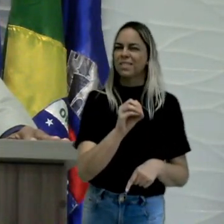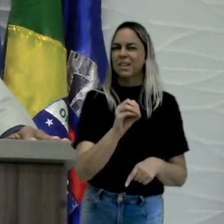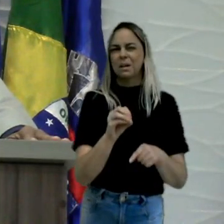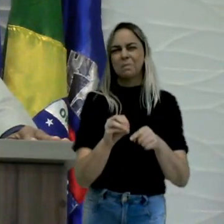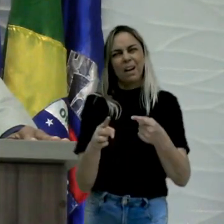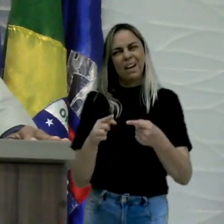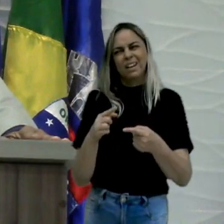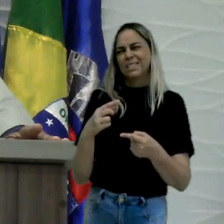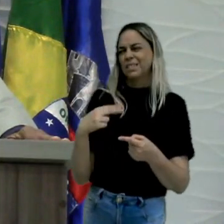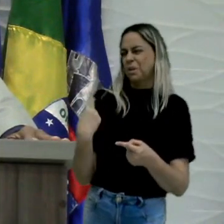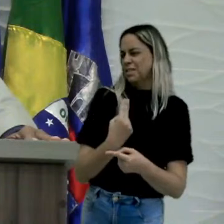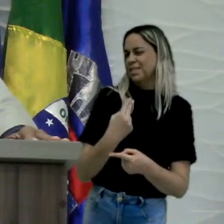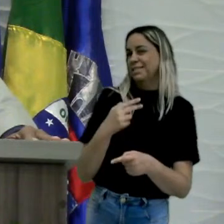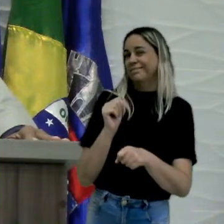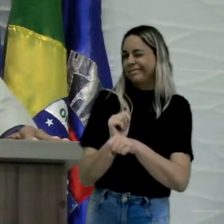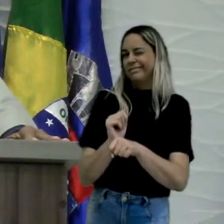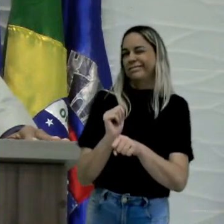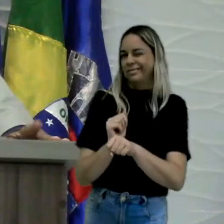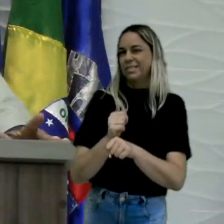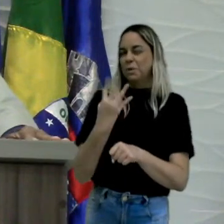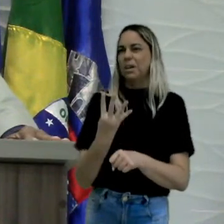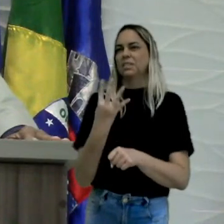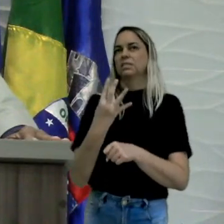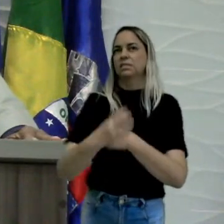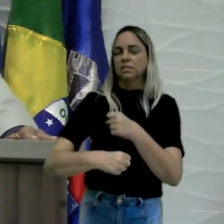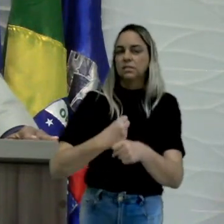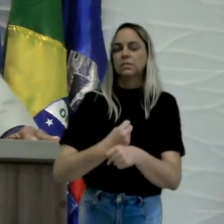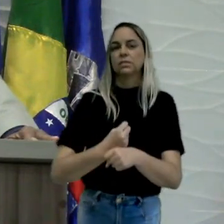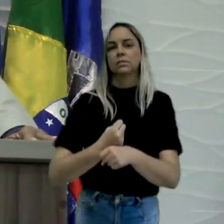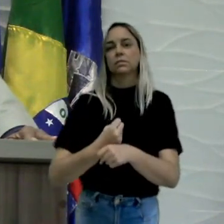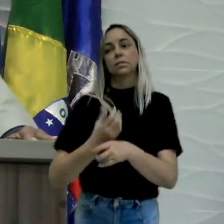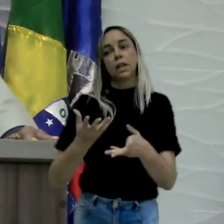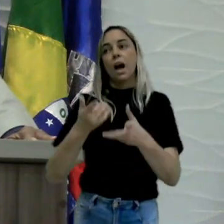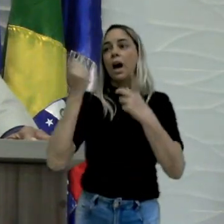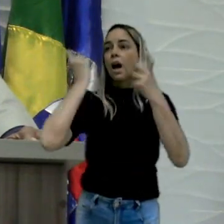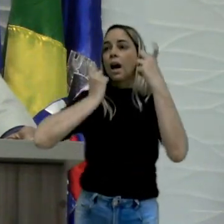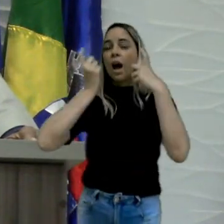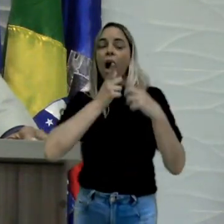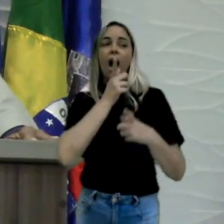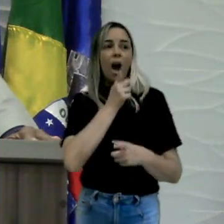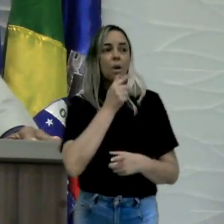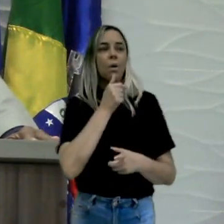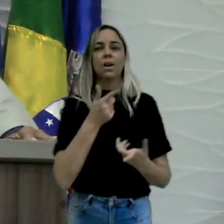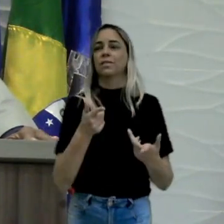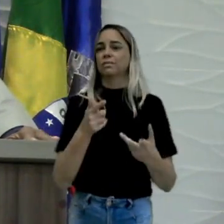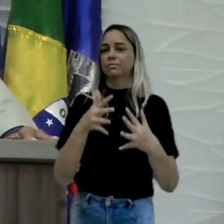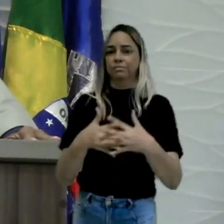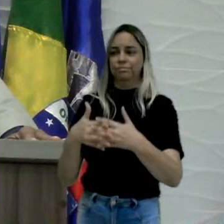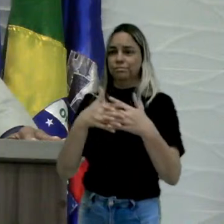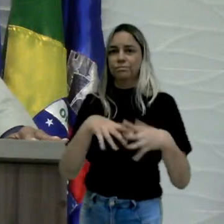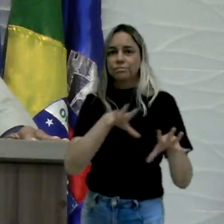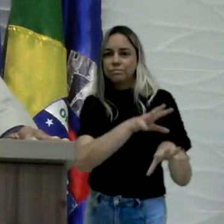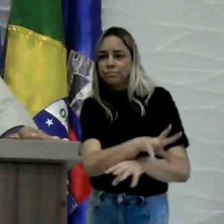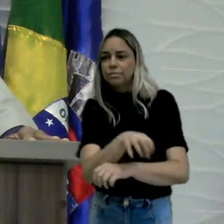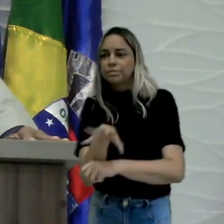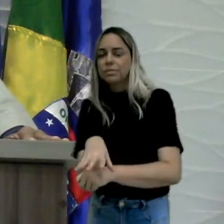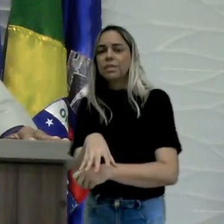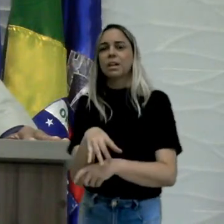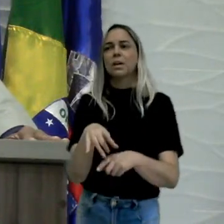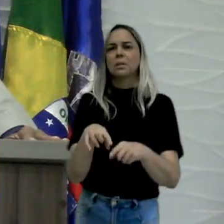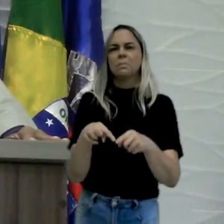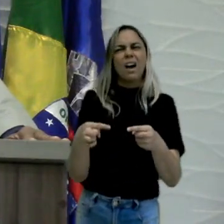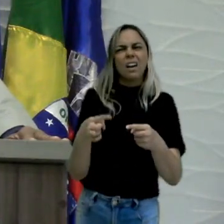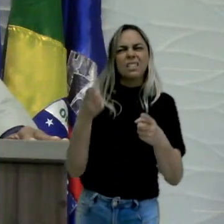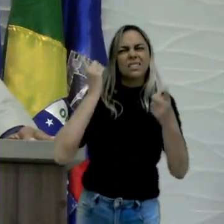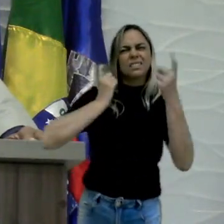né? Não é verdade? Aí a gente se preocupa muito com água, com trator, com as coisas, mas não se preocupa